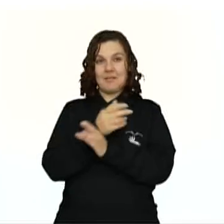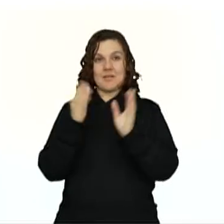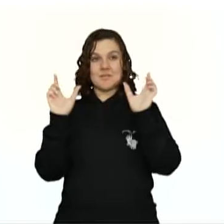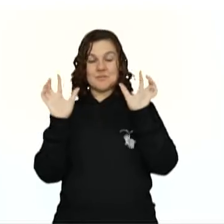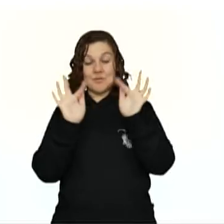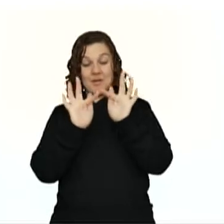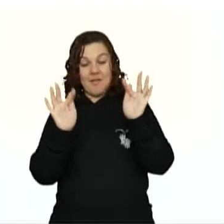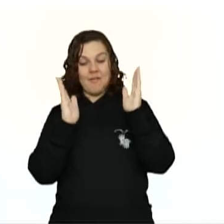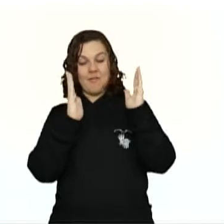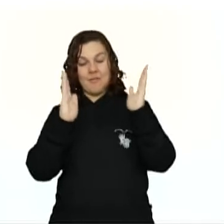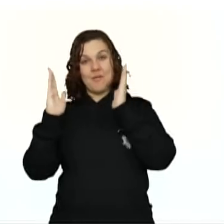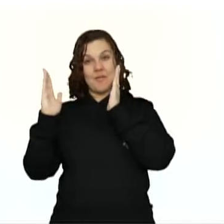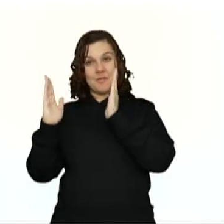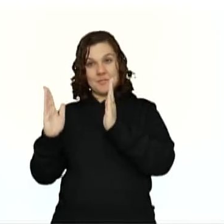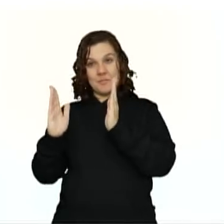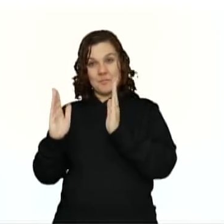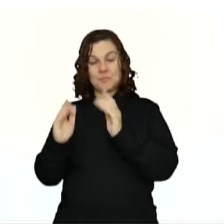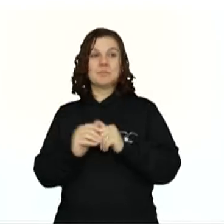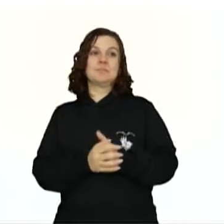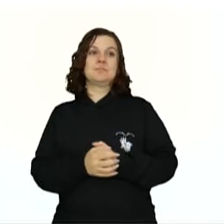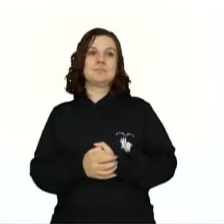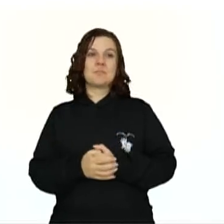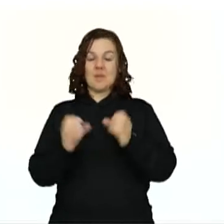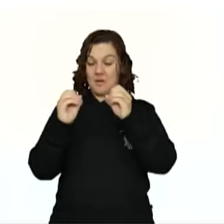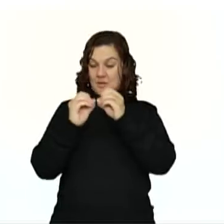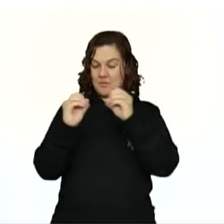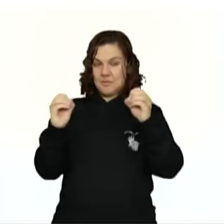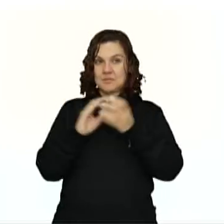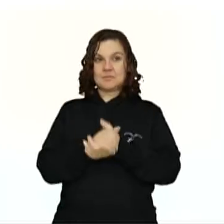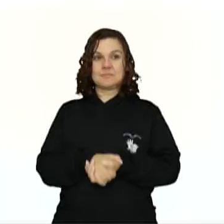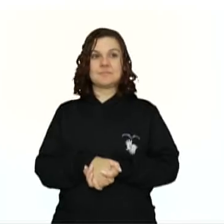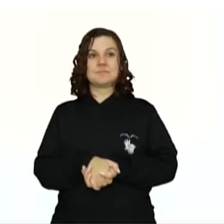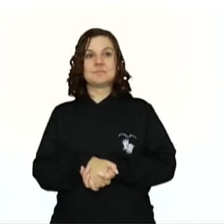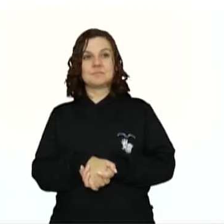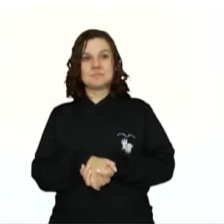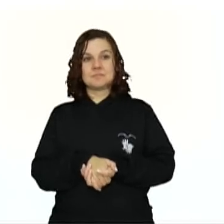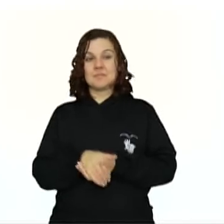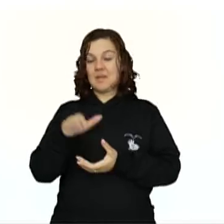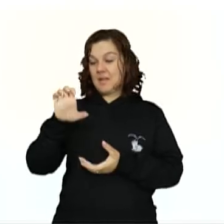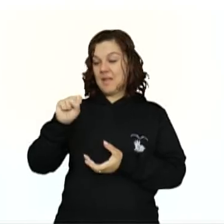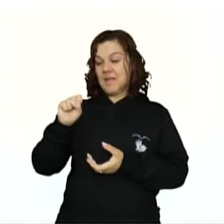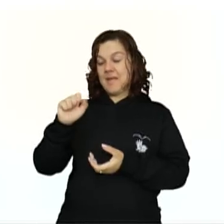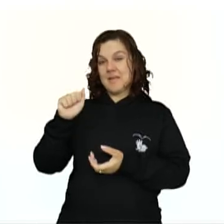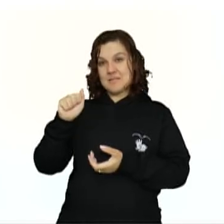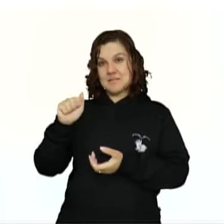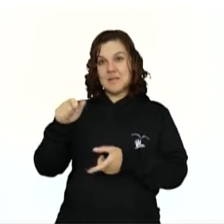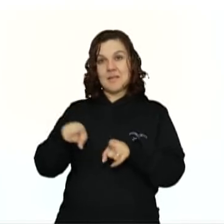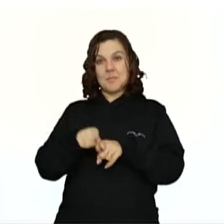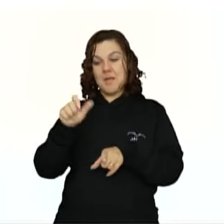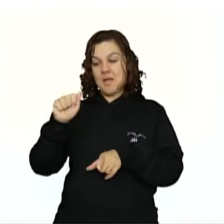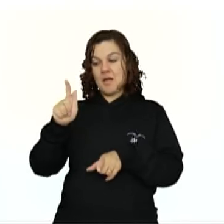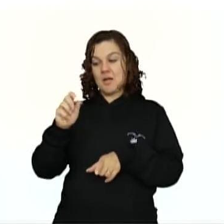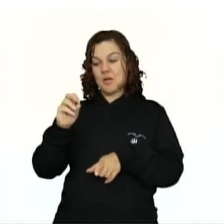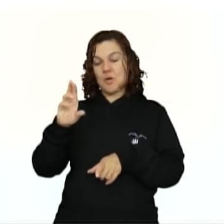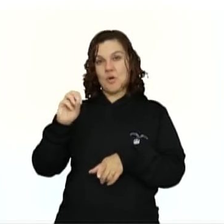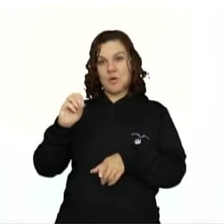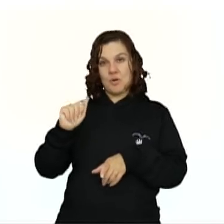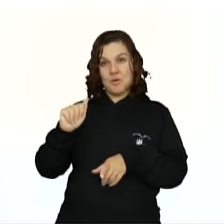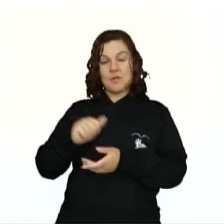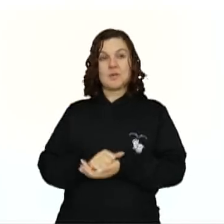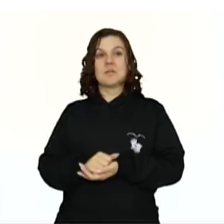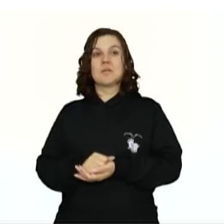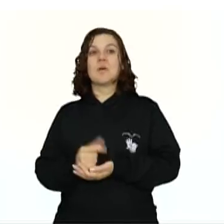Relacione de acordo com os termos que eu coloquei aqui, o essa e o agora. Na letra